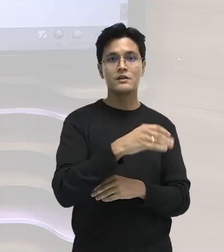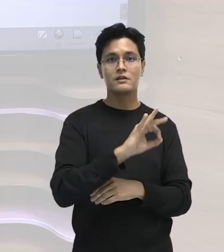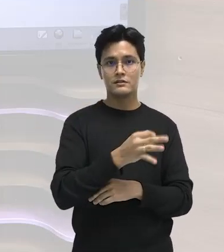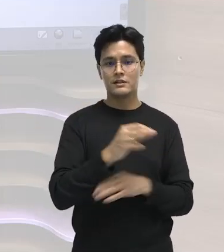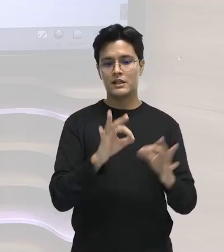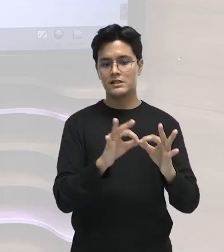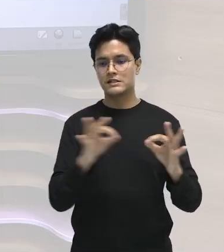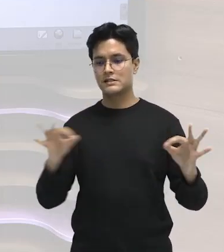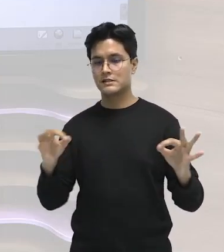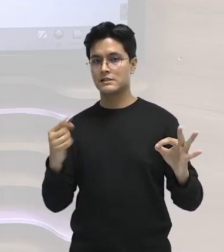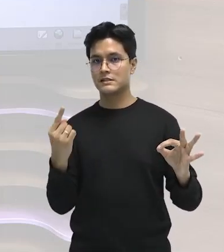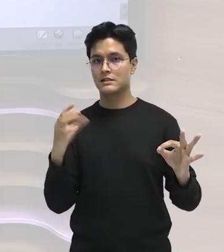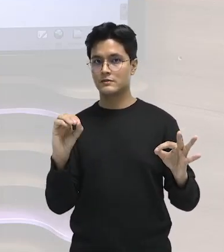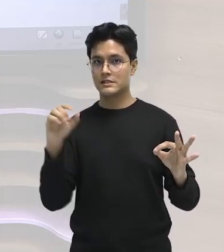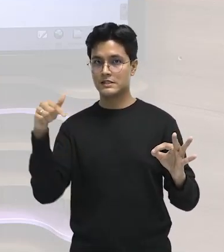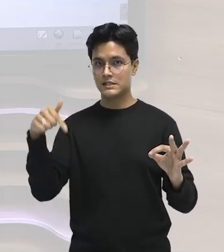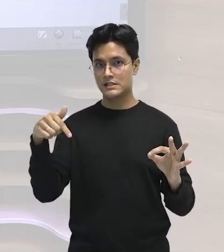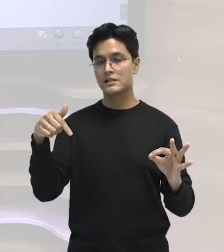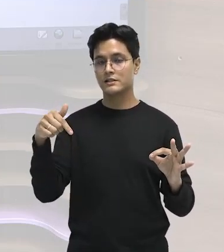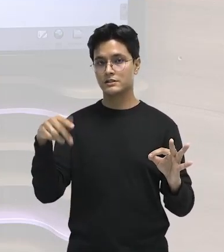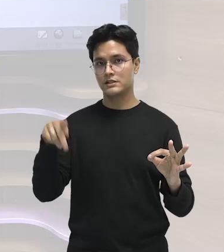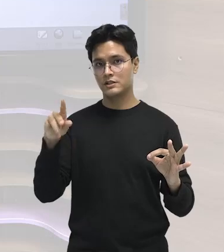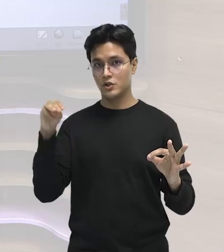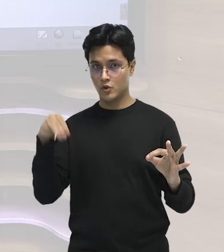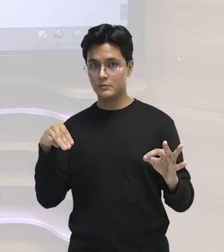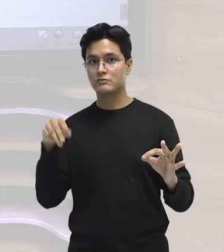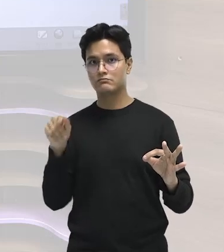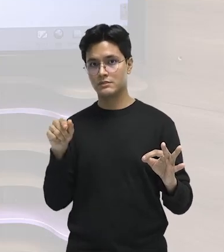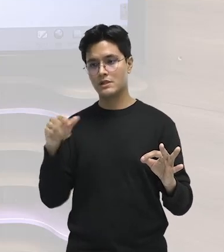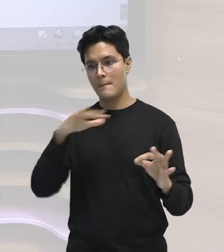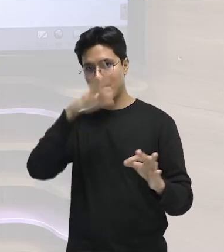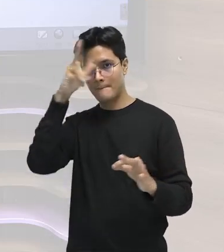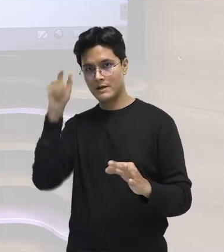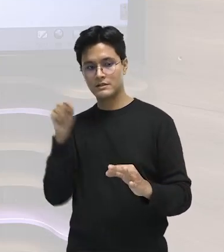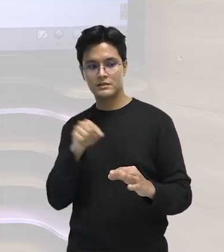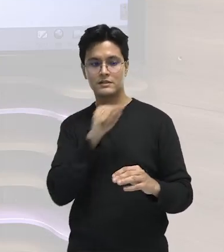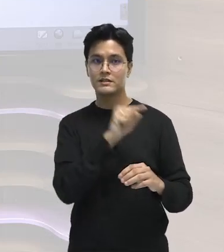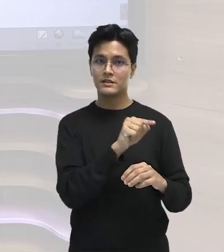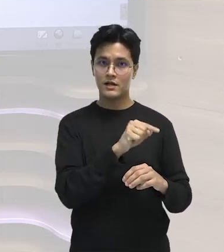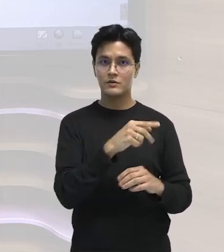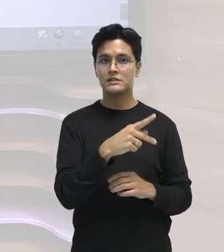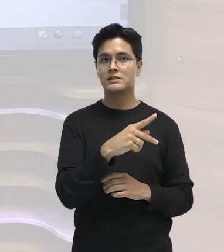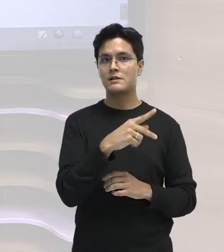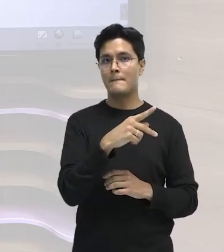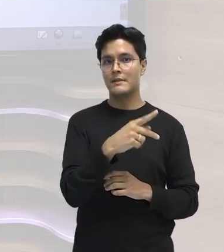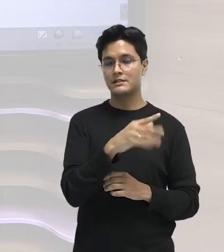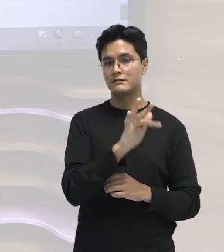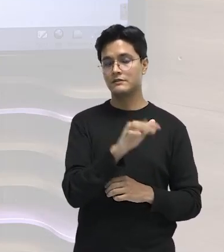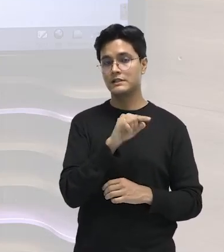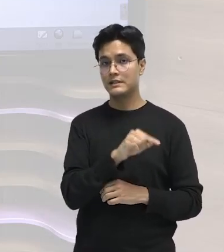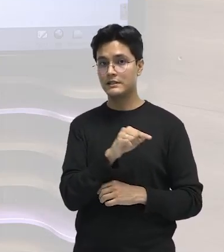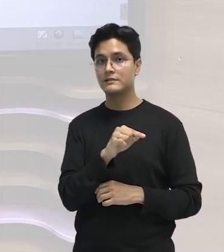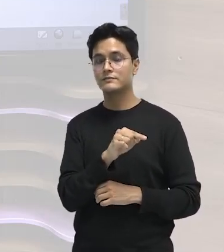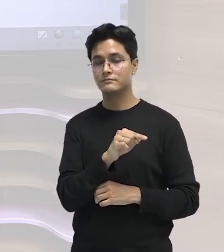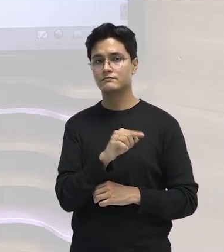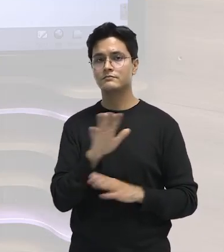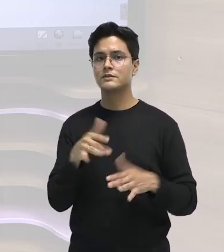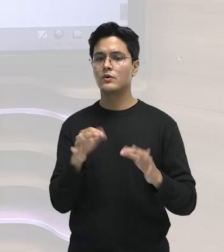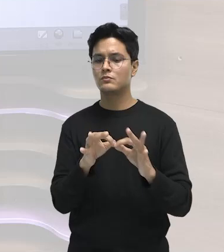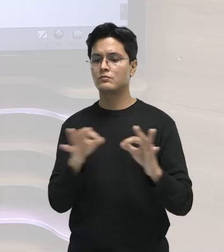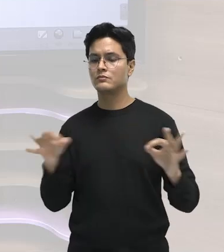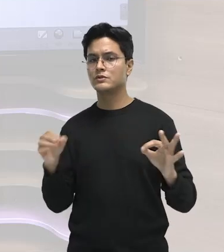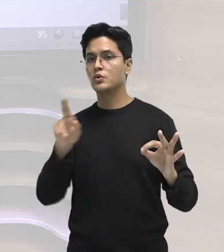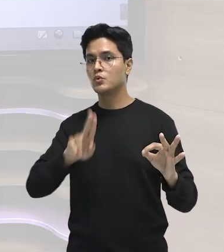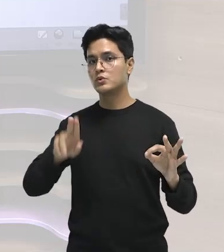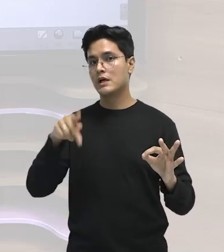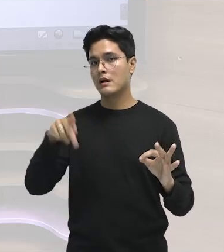107 quilômetros. A medida mais adequada para a gente fazer essa medição de distância é o